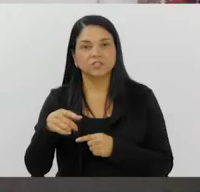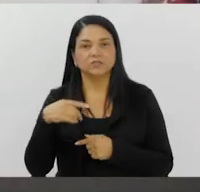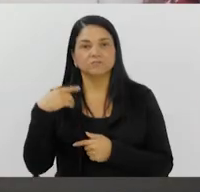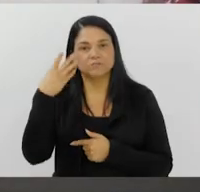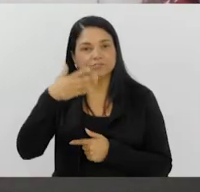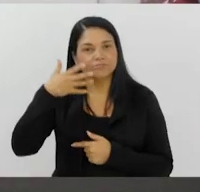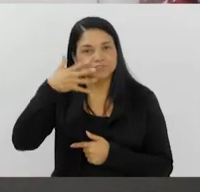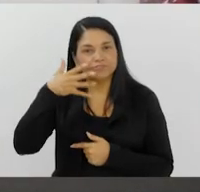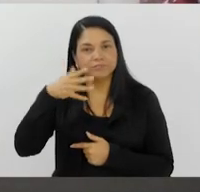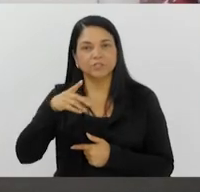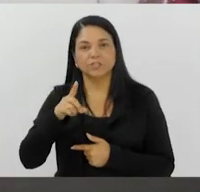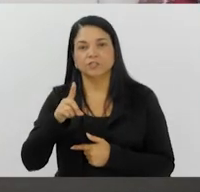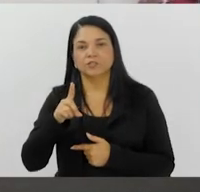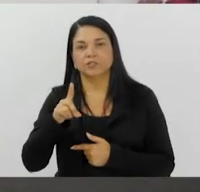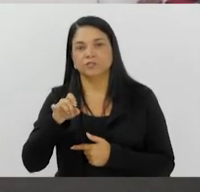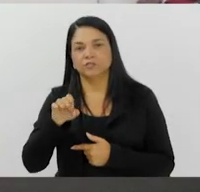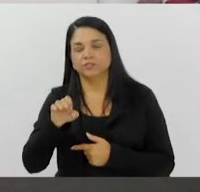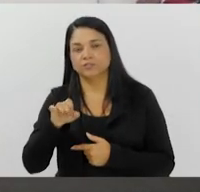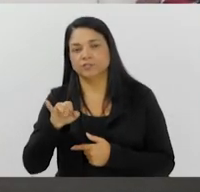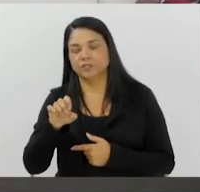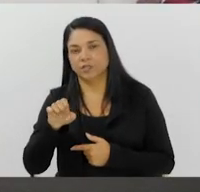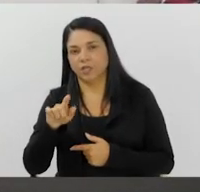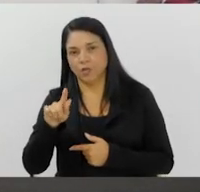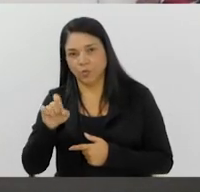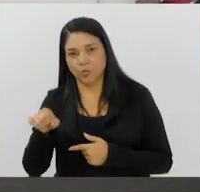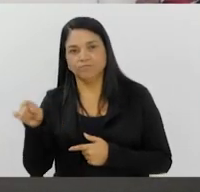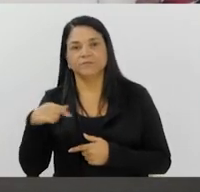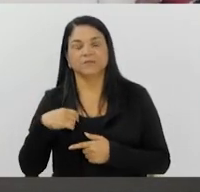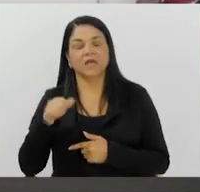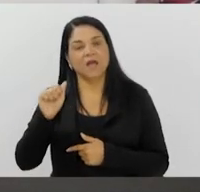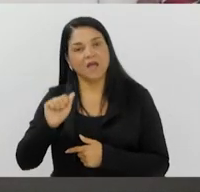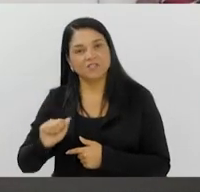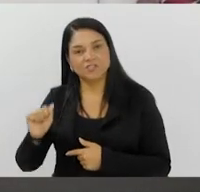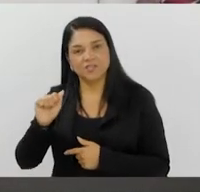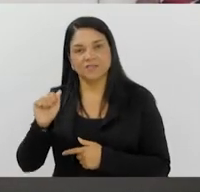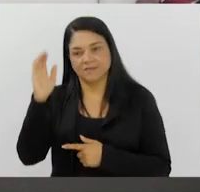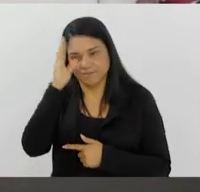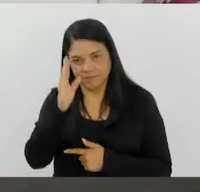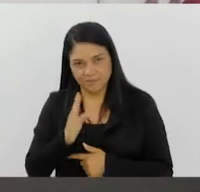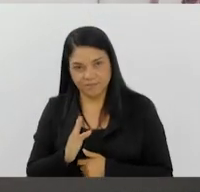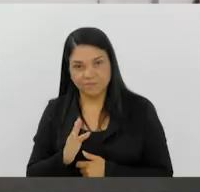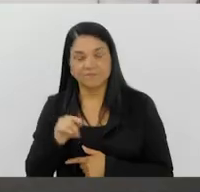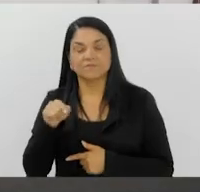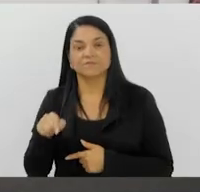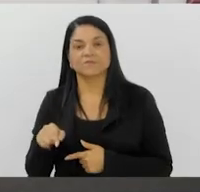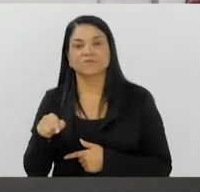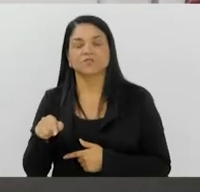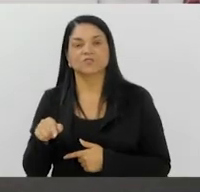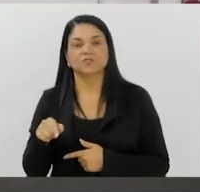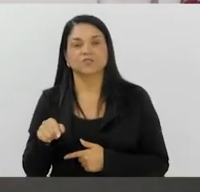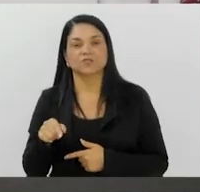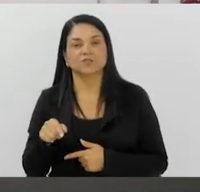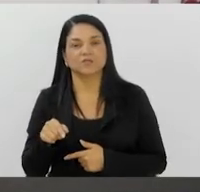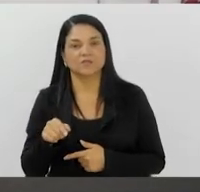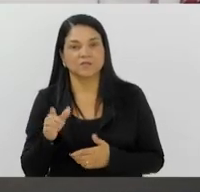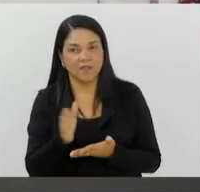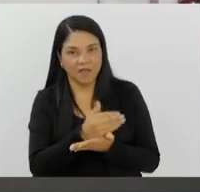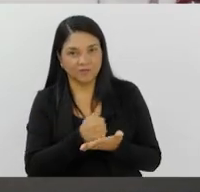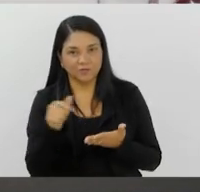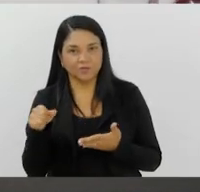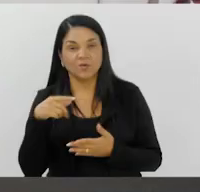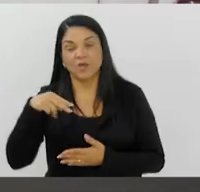Brasília da autoridade Nacional de Proteção de dados mas o nosso companheiro negr vai ter que sair e pediu a palavra mas